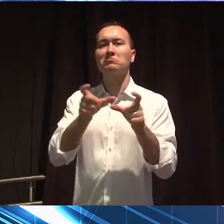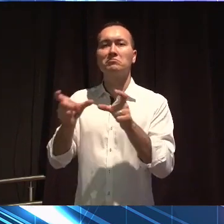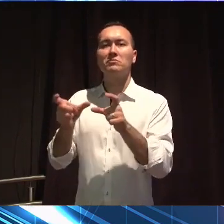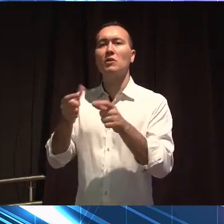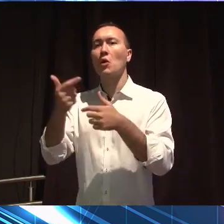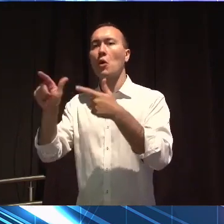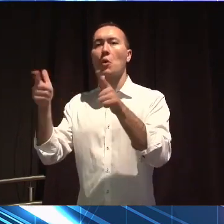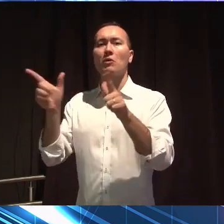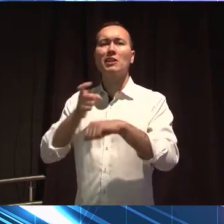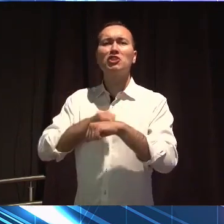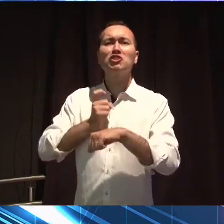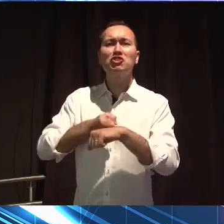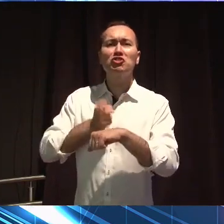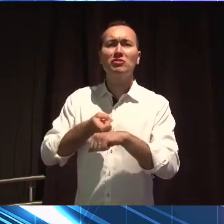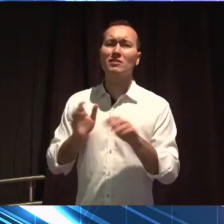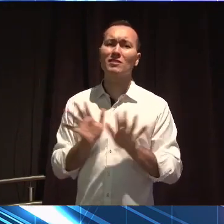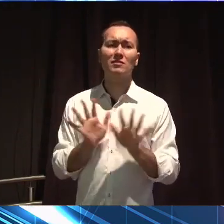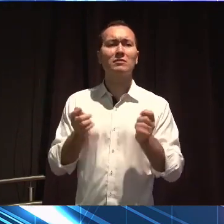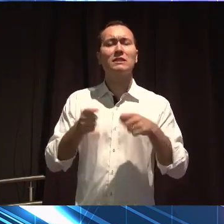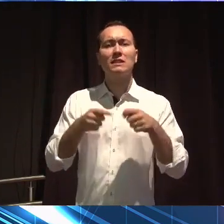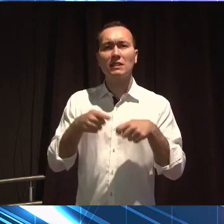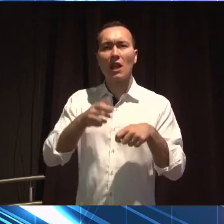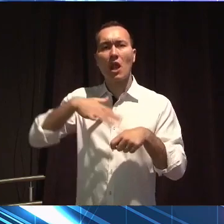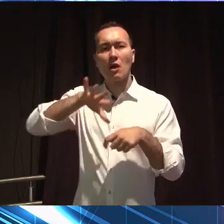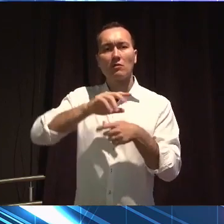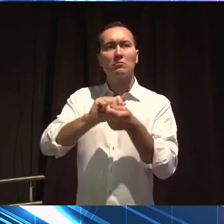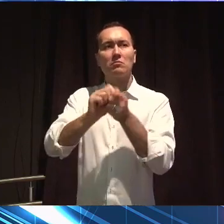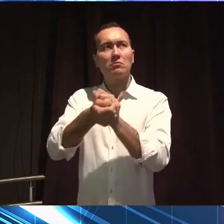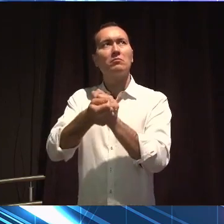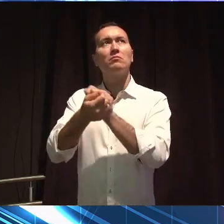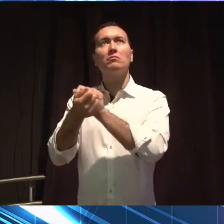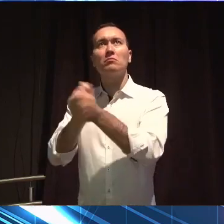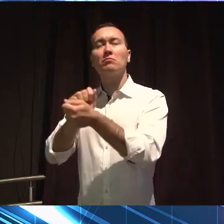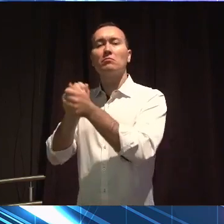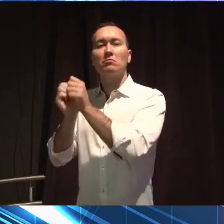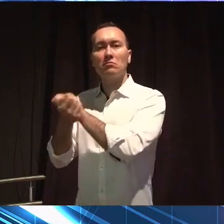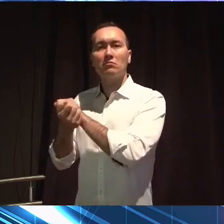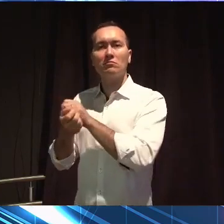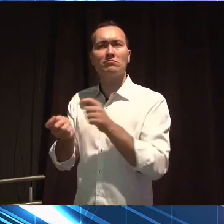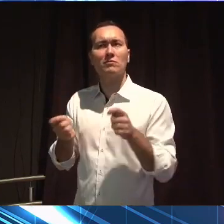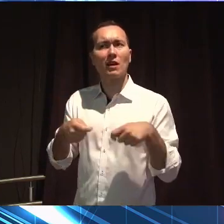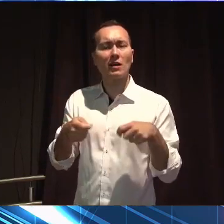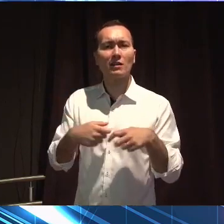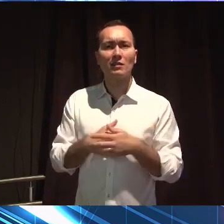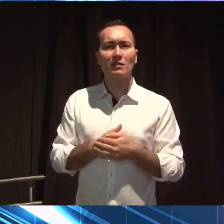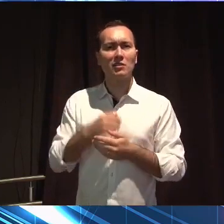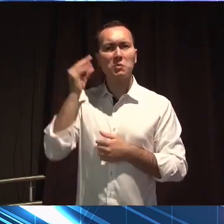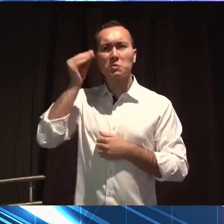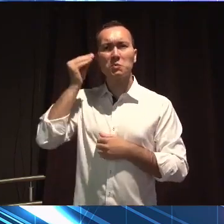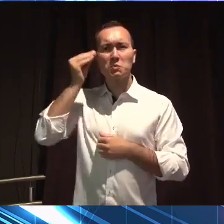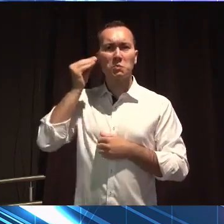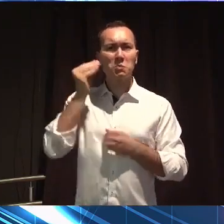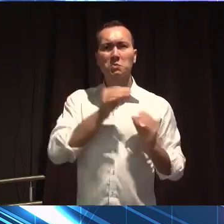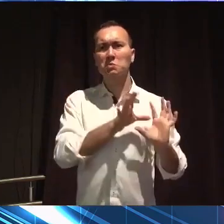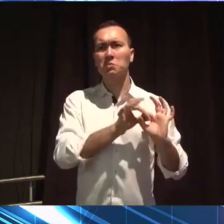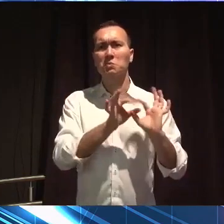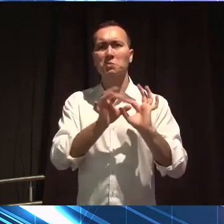coisa bacana dessa conexão do online com o offline é exatamente nessa criação dessa experiência conectada.